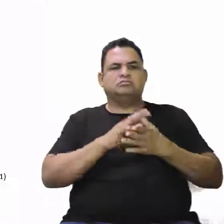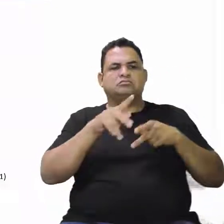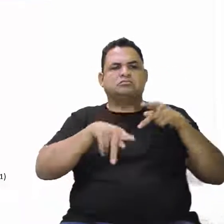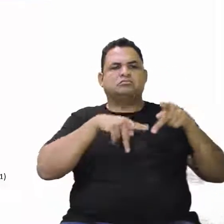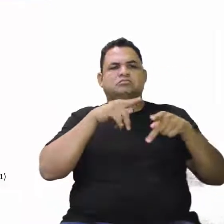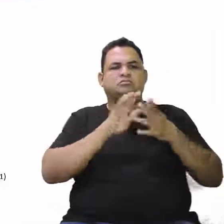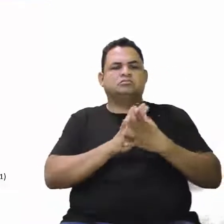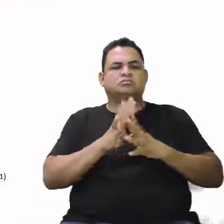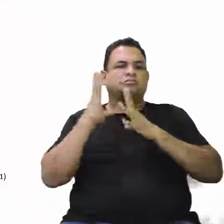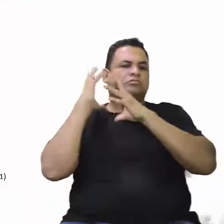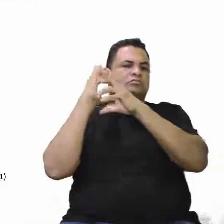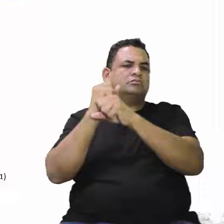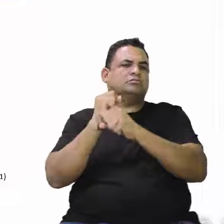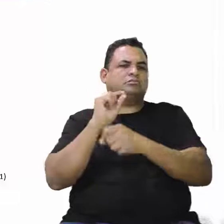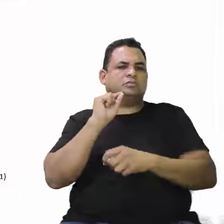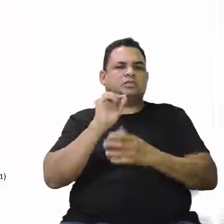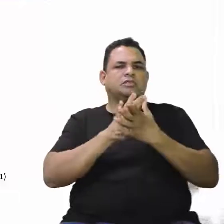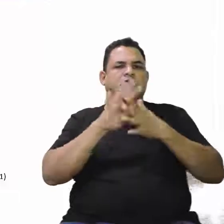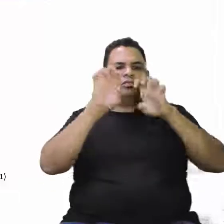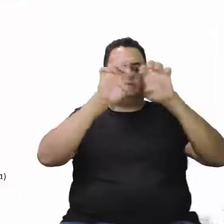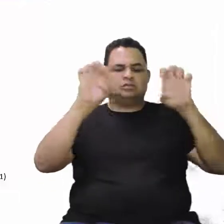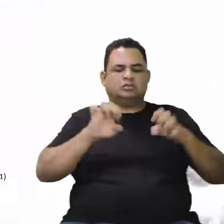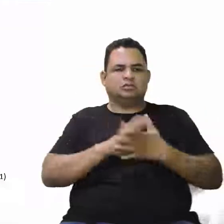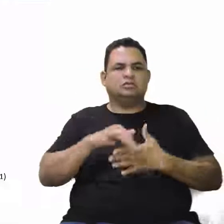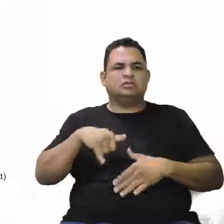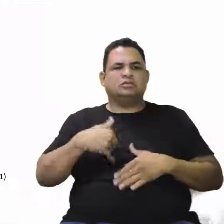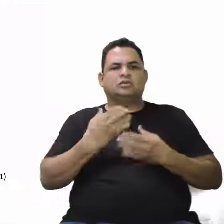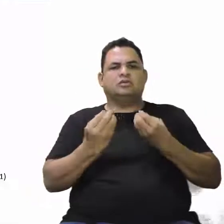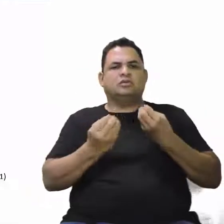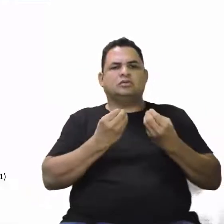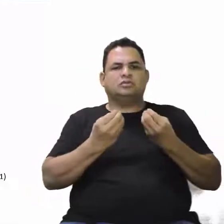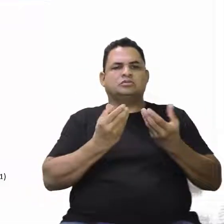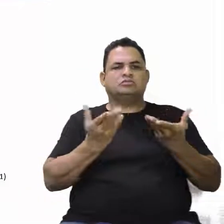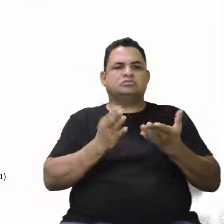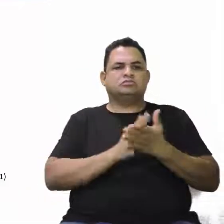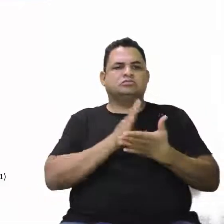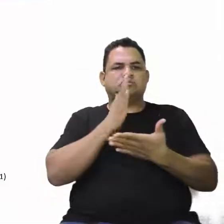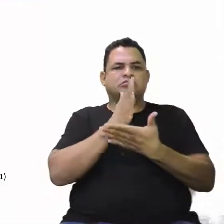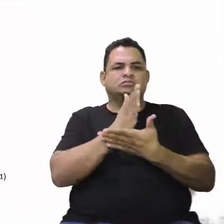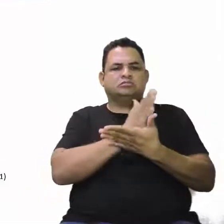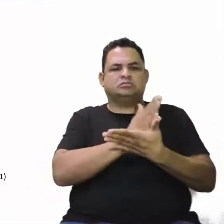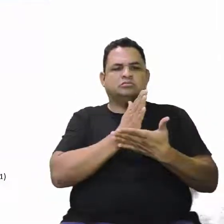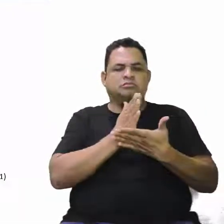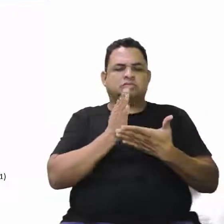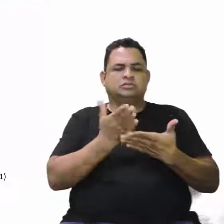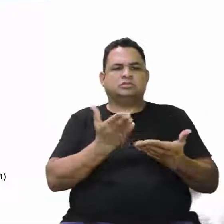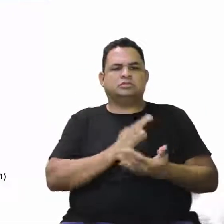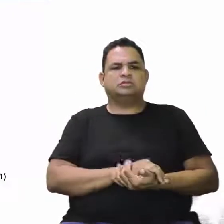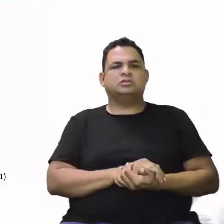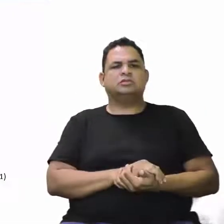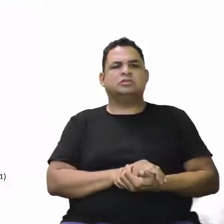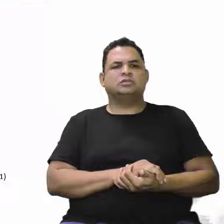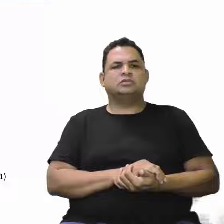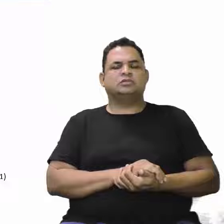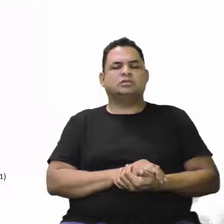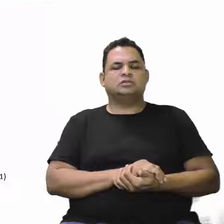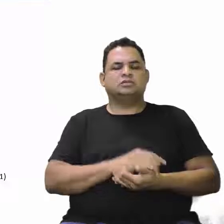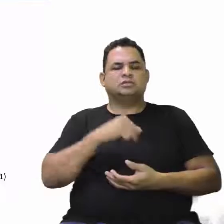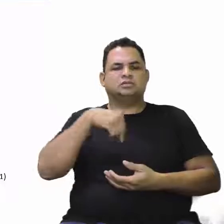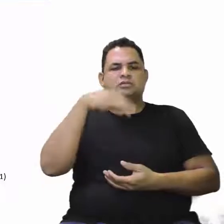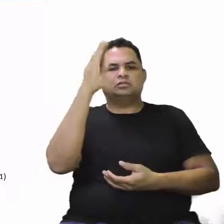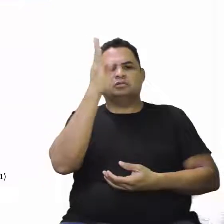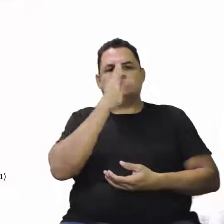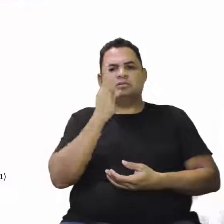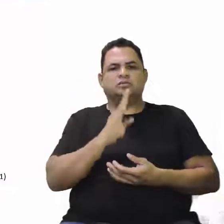Só revisando, o que é a estrutura etária? É como a população está dividida. No Brasil